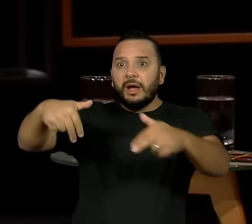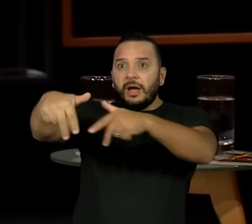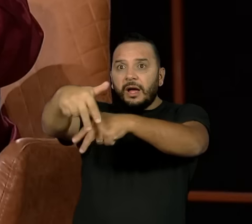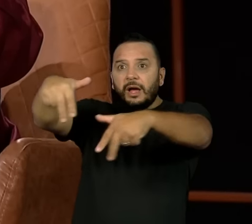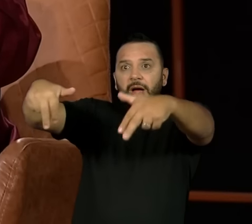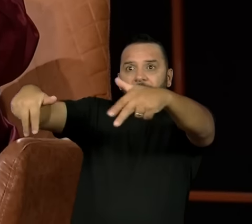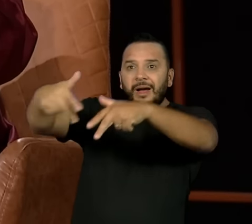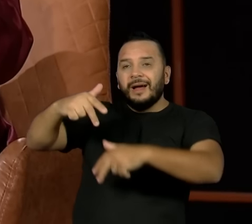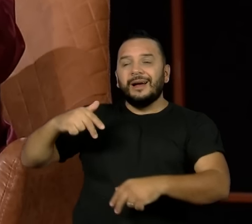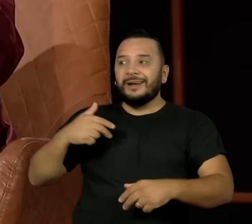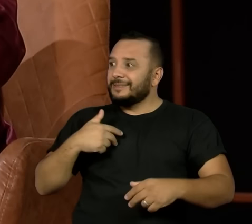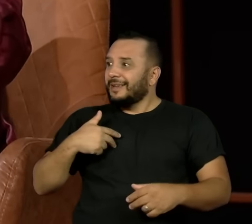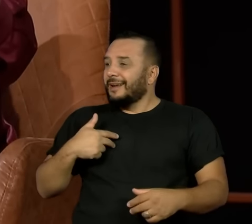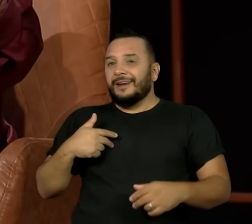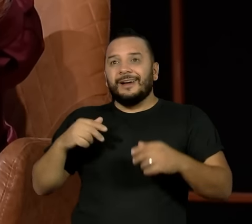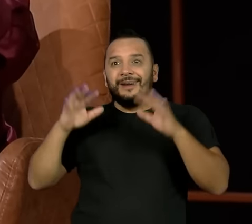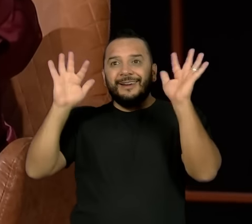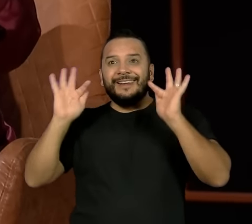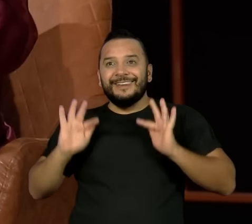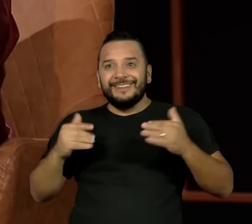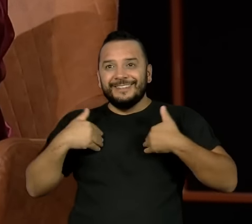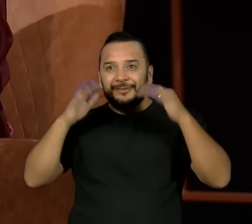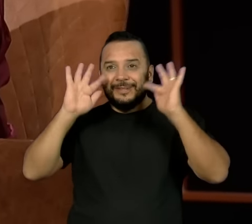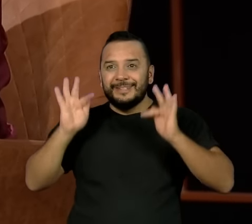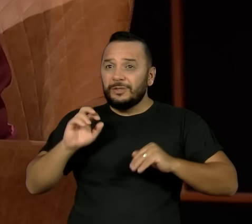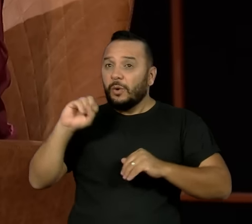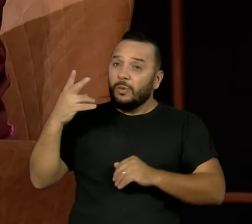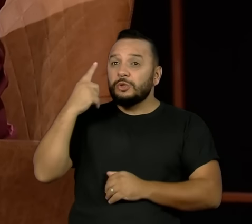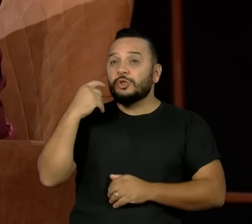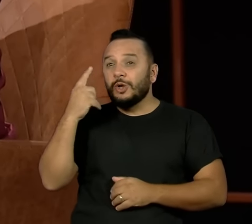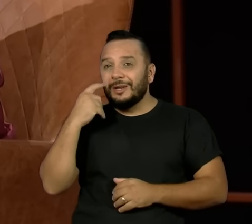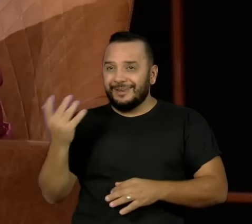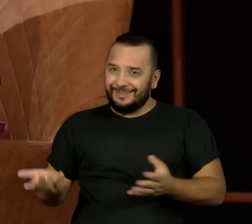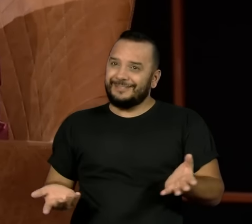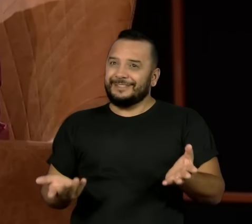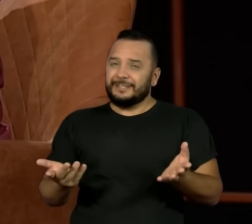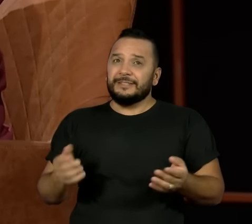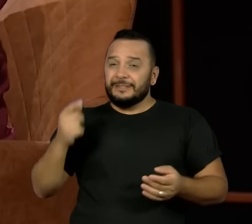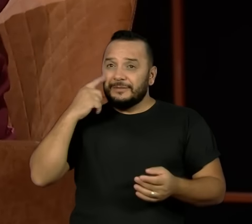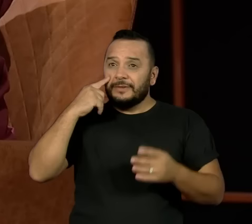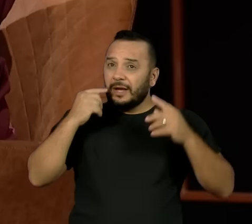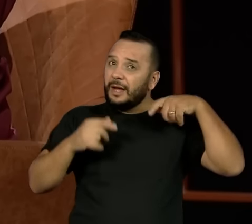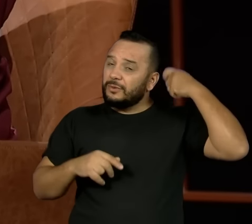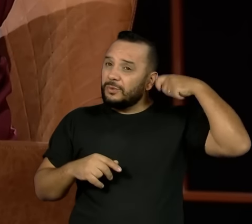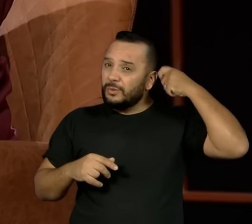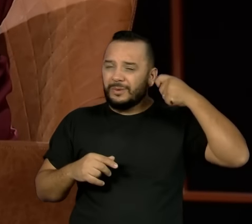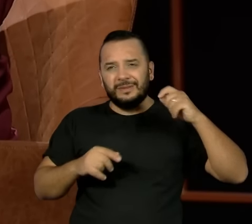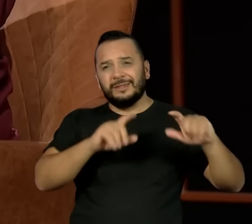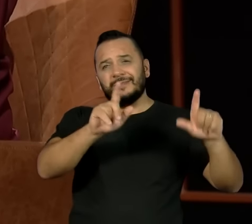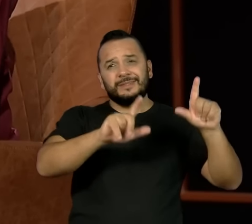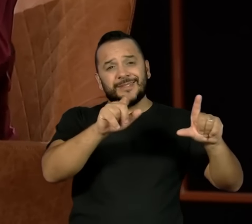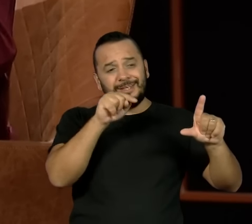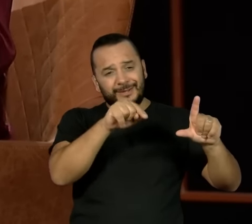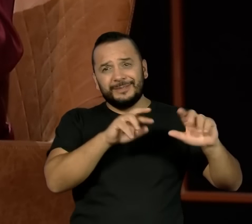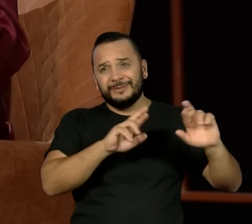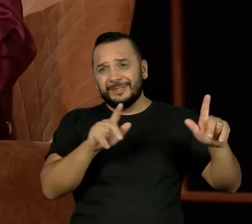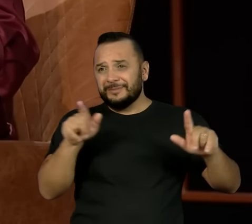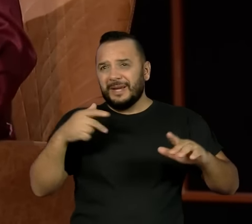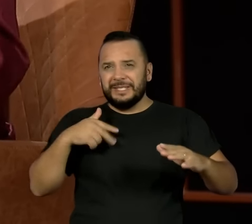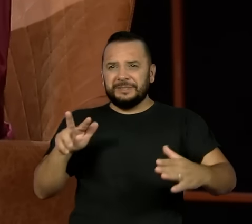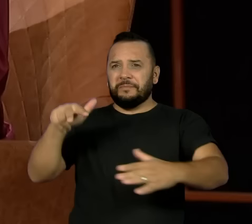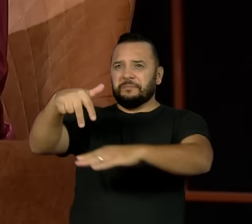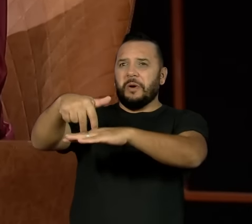chorar. Entendeu? Uma coisa incrível. Você vê, você vê um ator que você conhece na televisão, é uma coisa. Mas quando ele está num